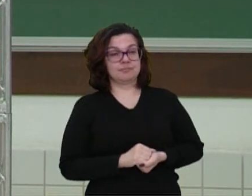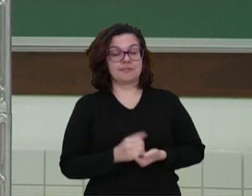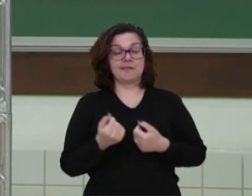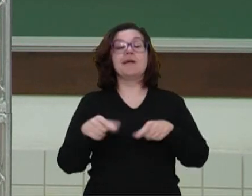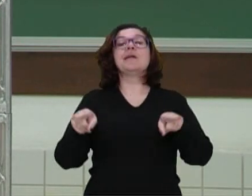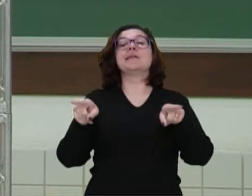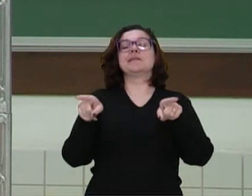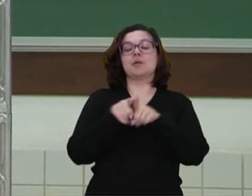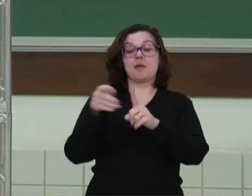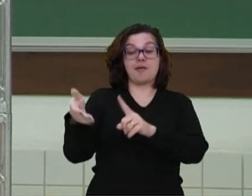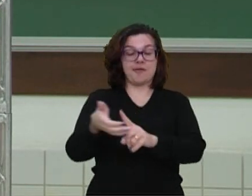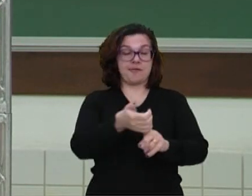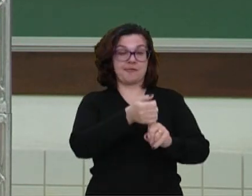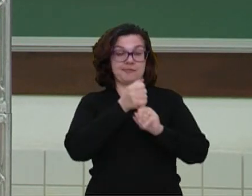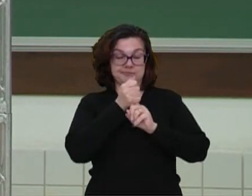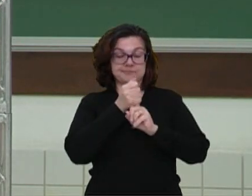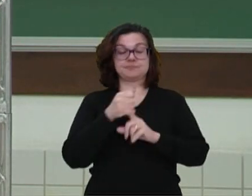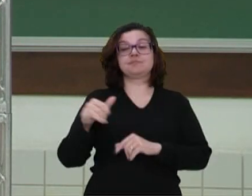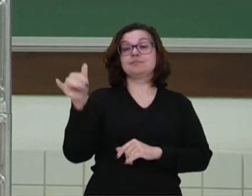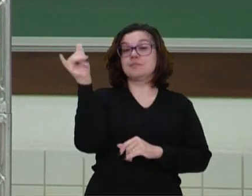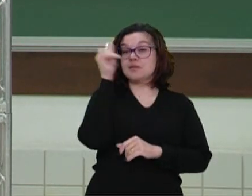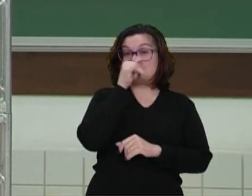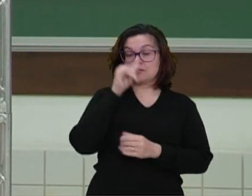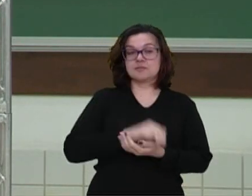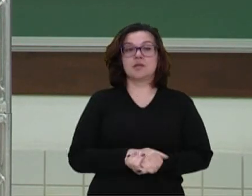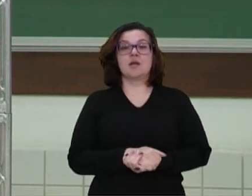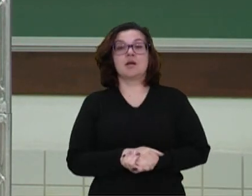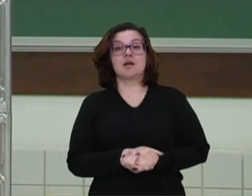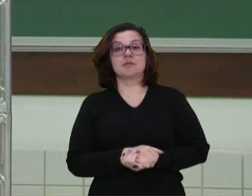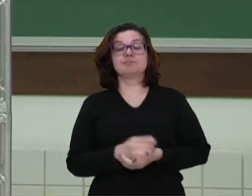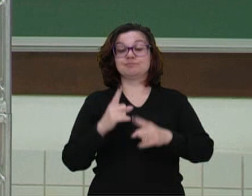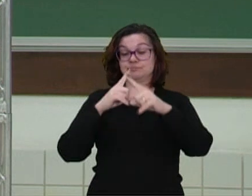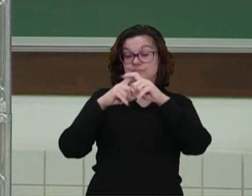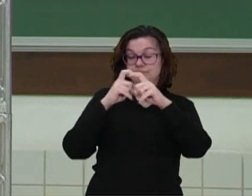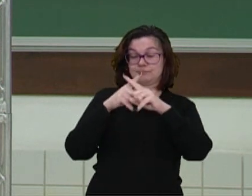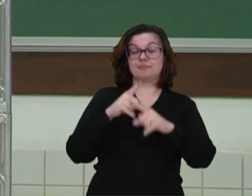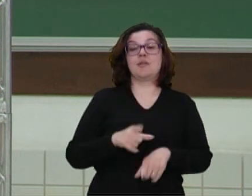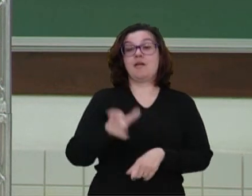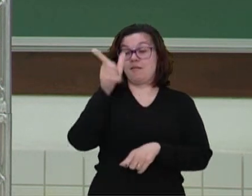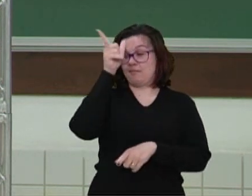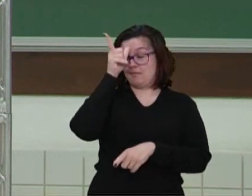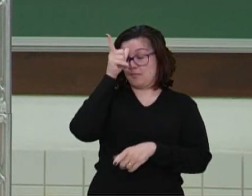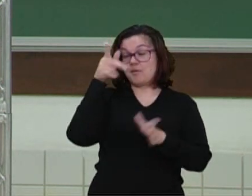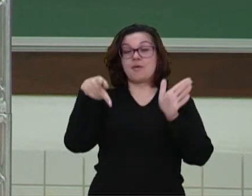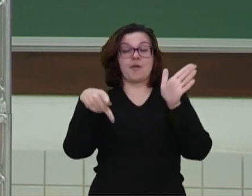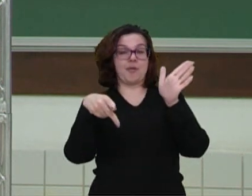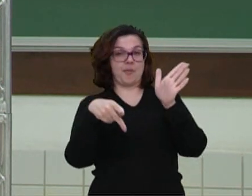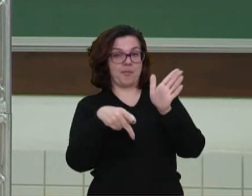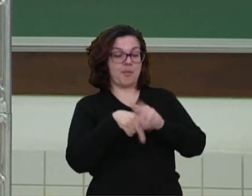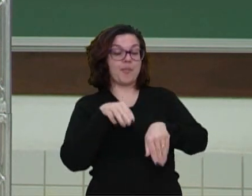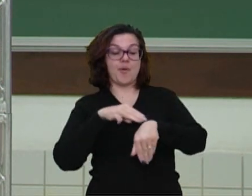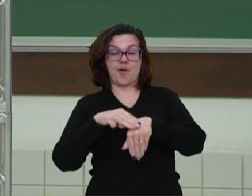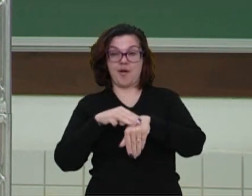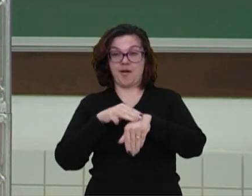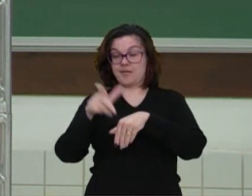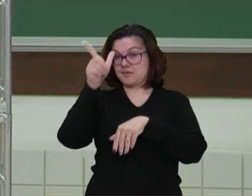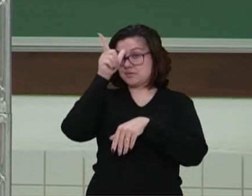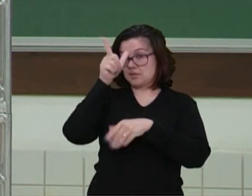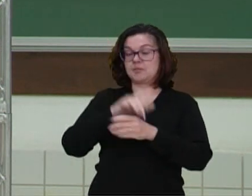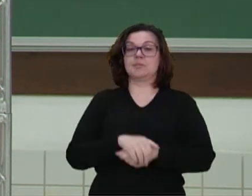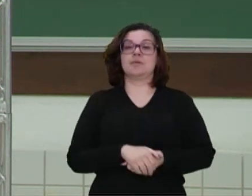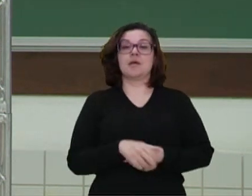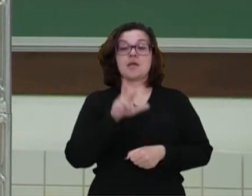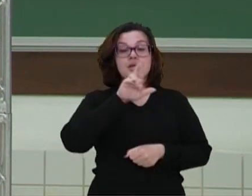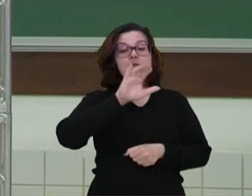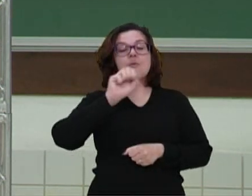fascismo italiano, a nação italiana; no nazismo alemão, a raça ariana; e no stalinismo soviético,